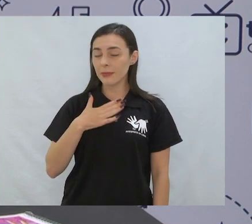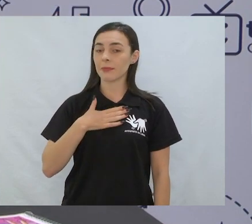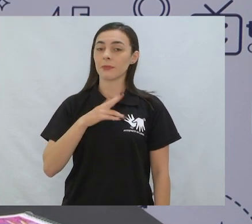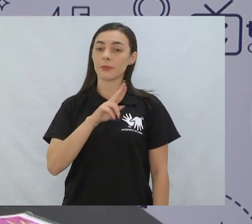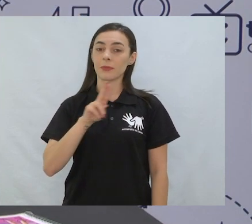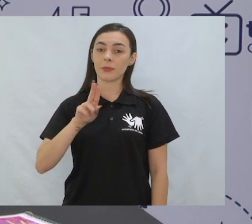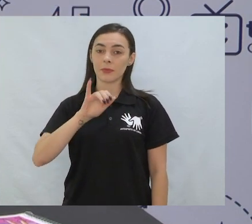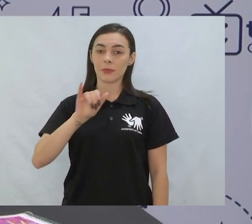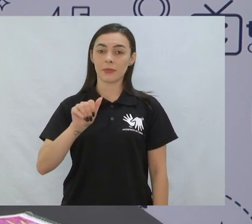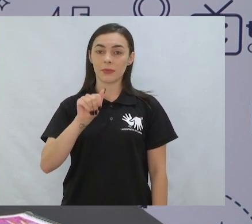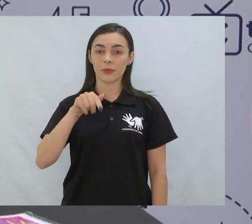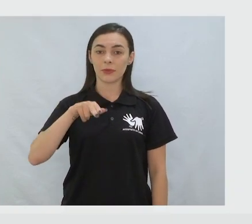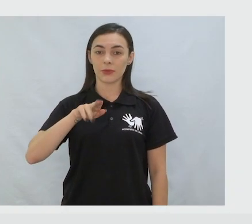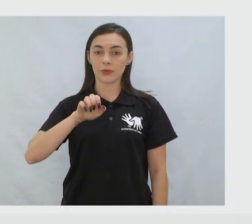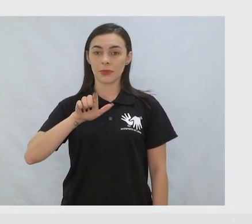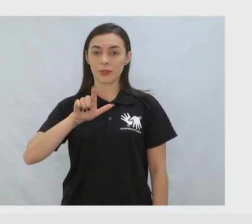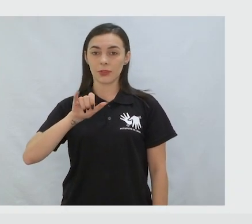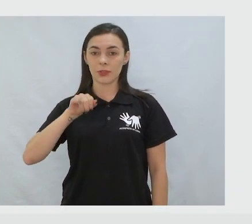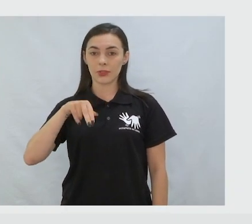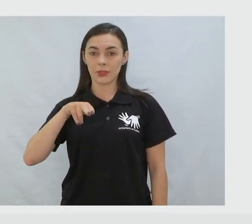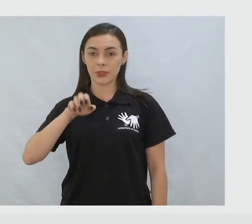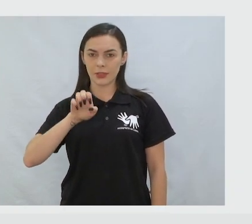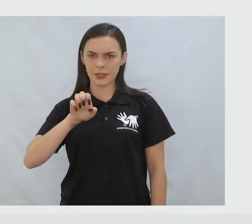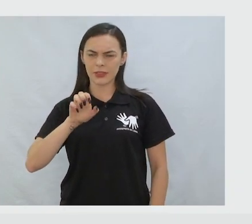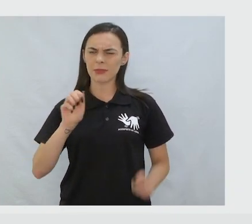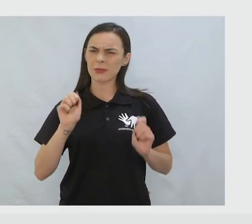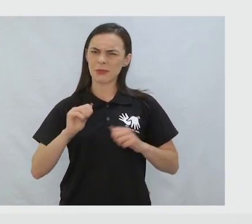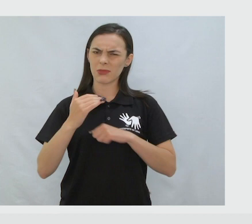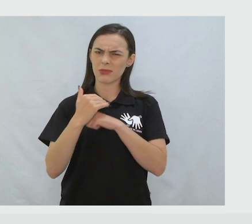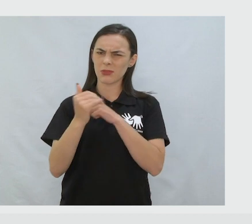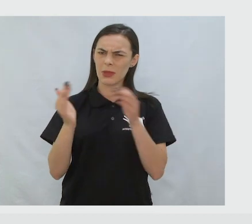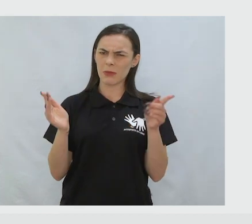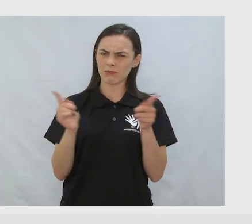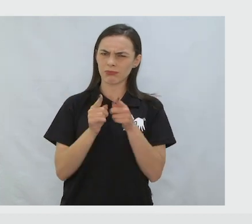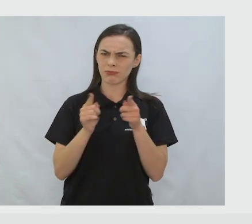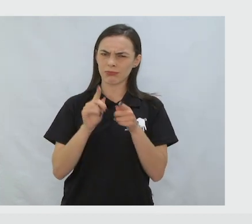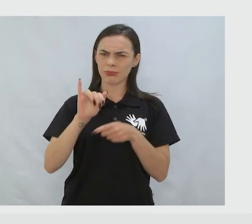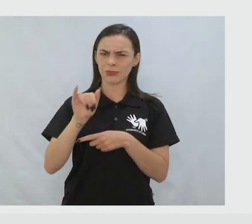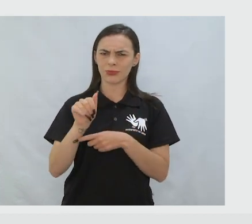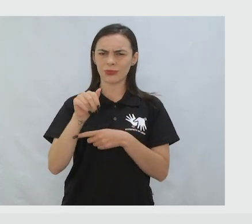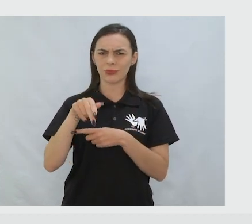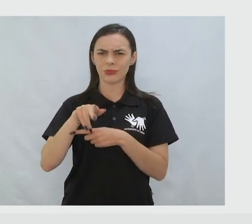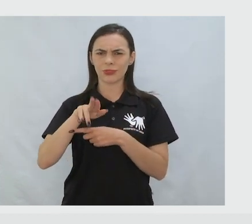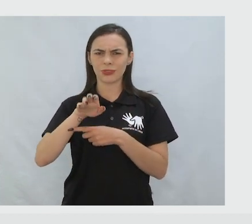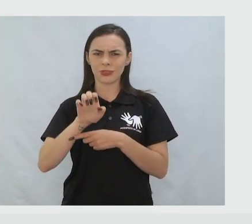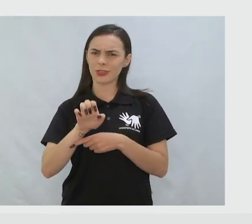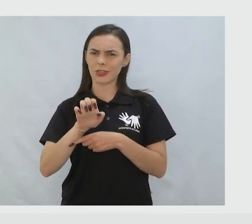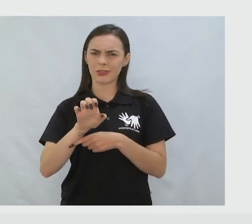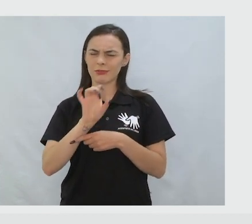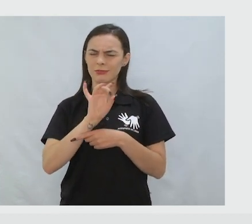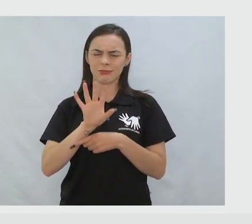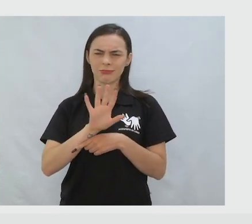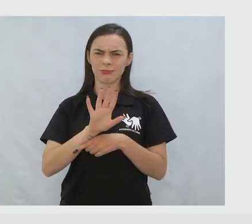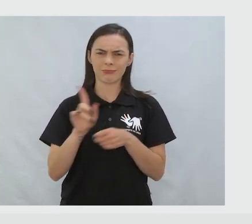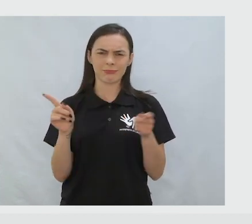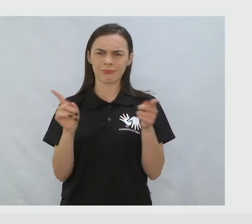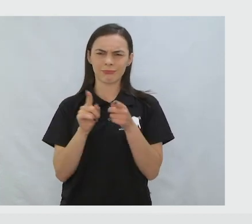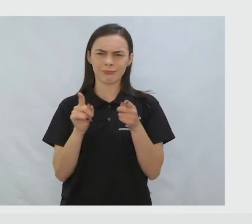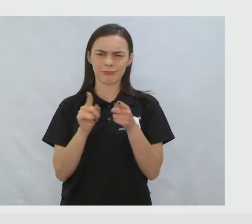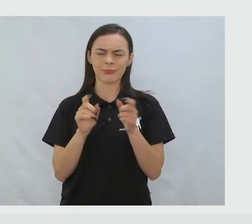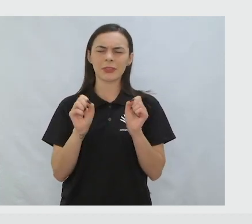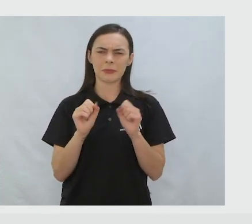professora Jaqueline. Que você em casa, você pode me chamar de professora Jaque. Nossa, todo mundo me conhece só como